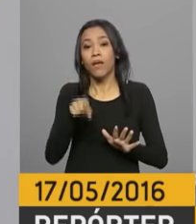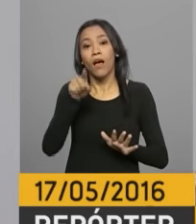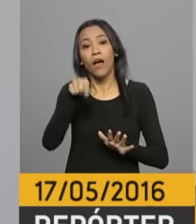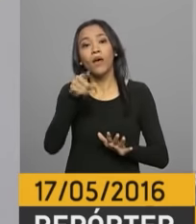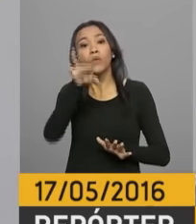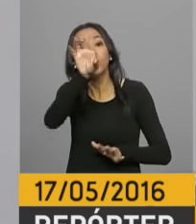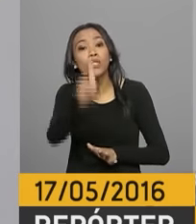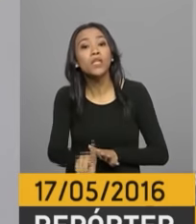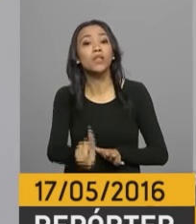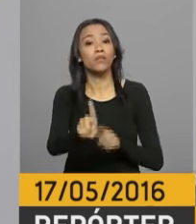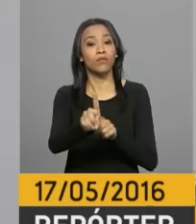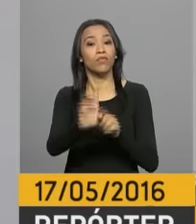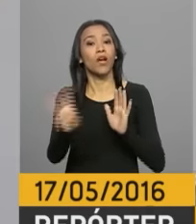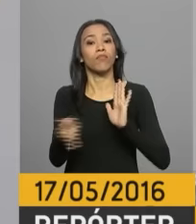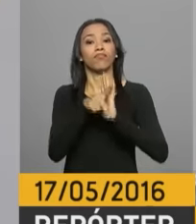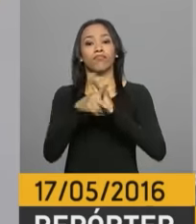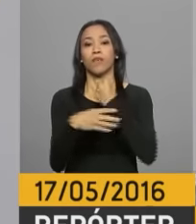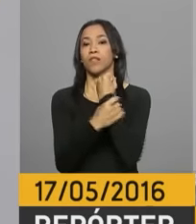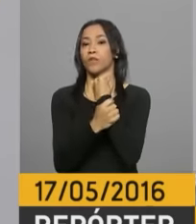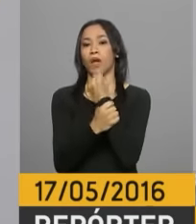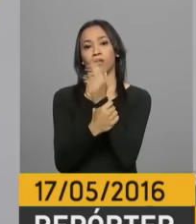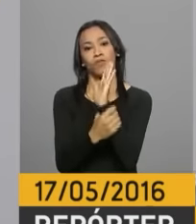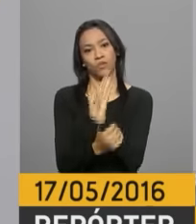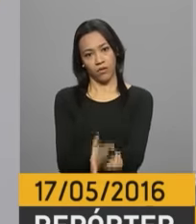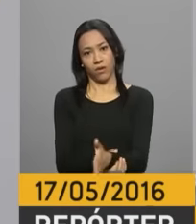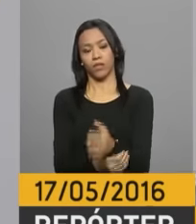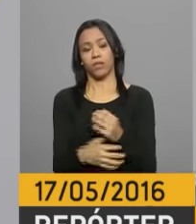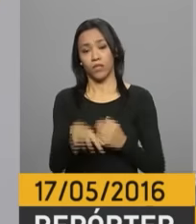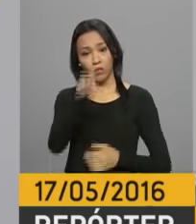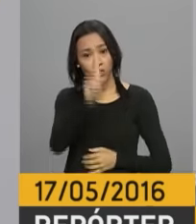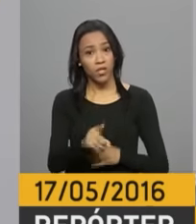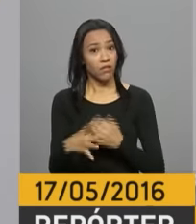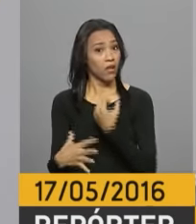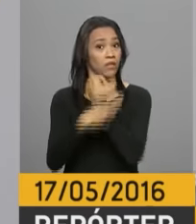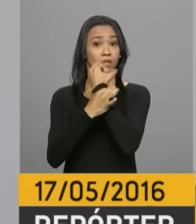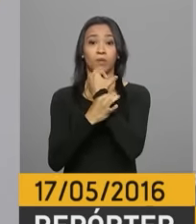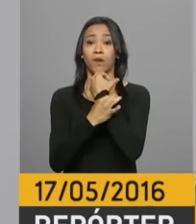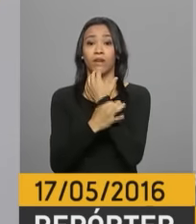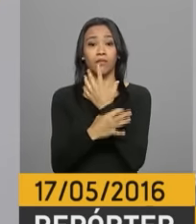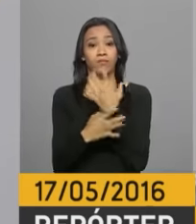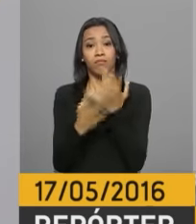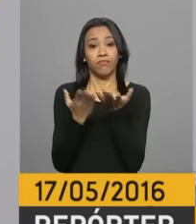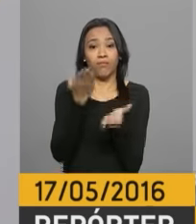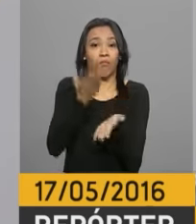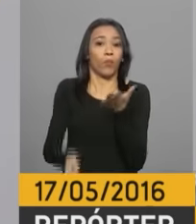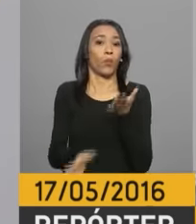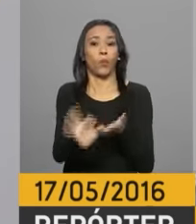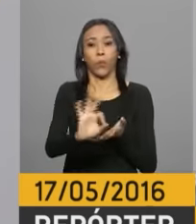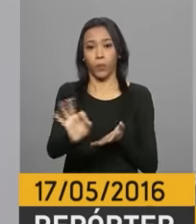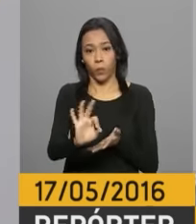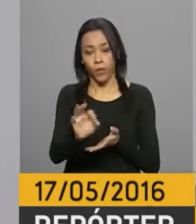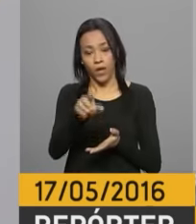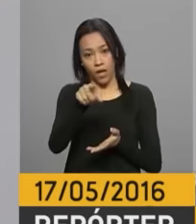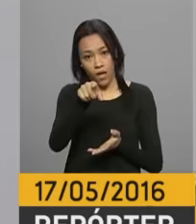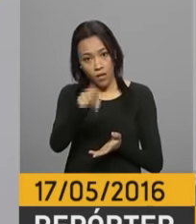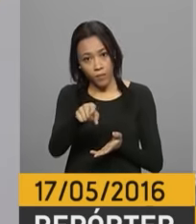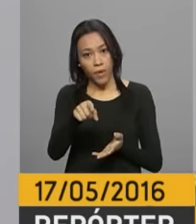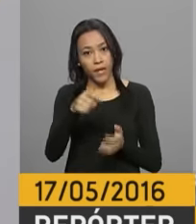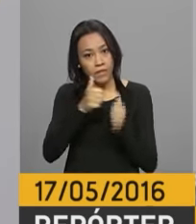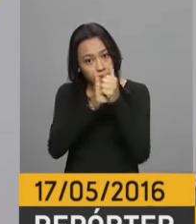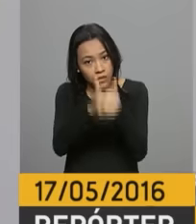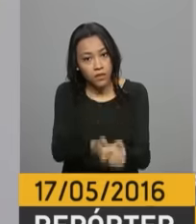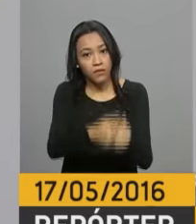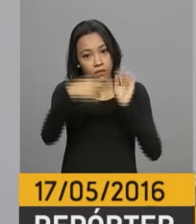o direito adquirido, não é? E o que é meramente uma expectativa de direito, baseada em normas, não